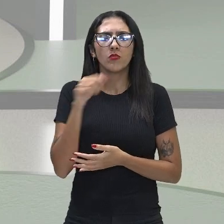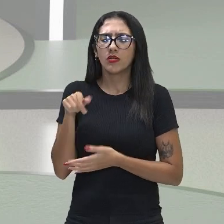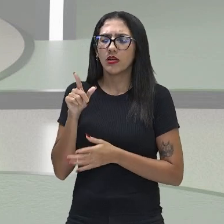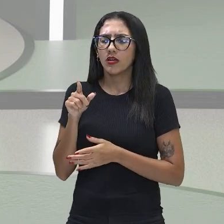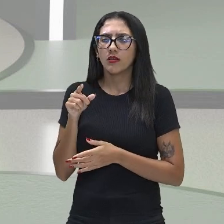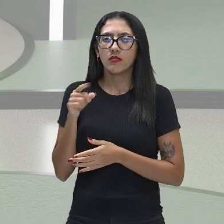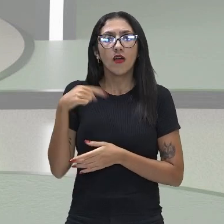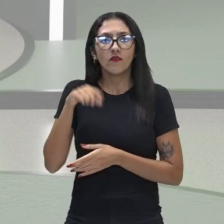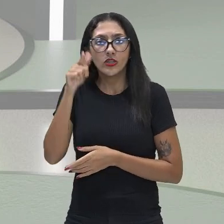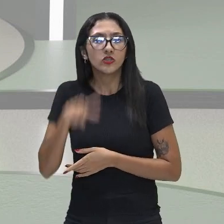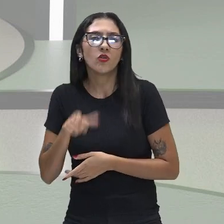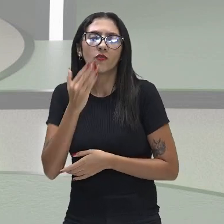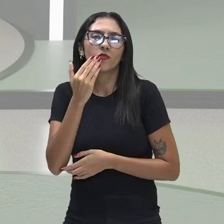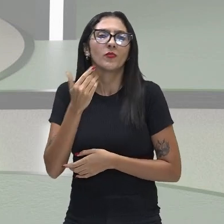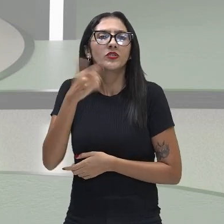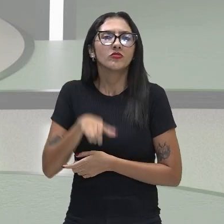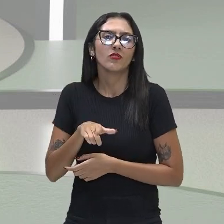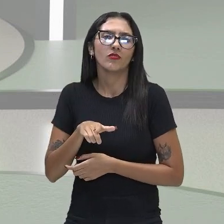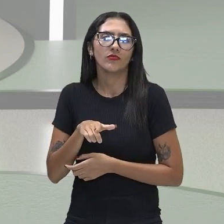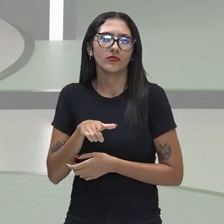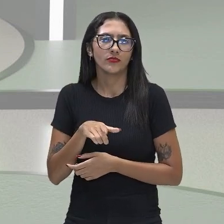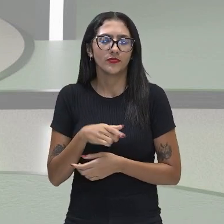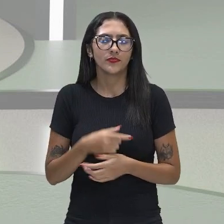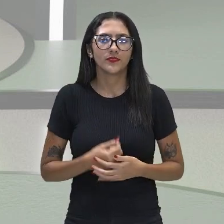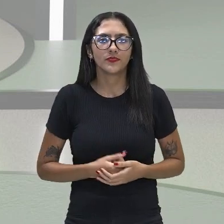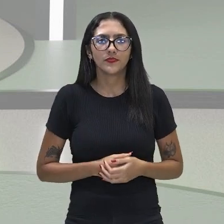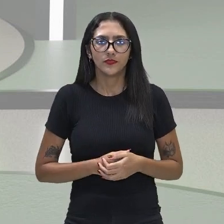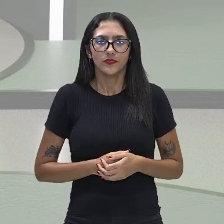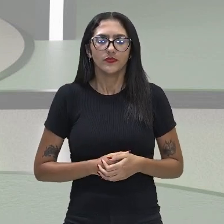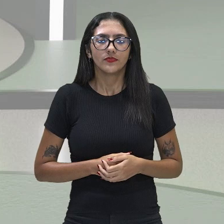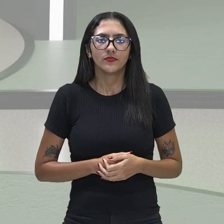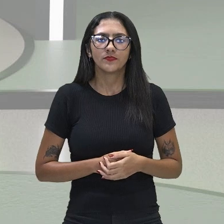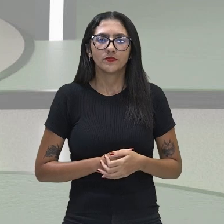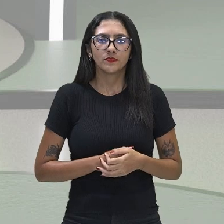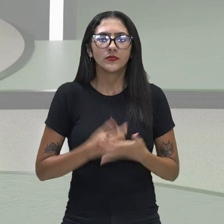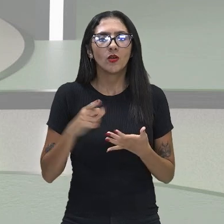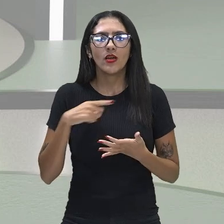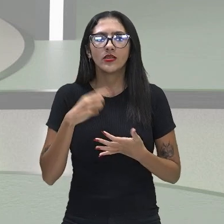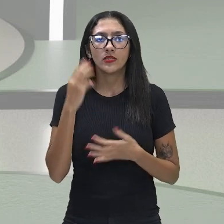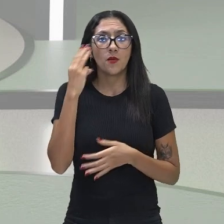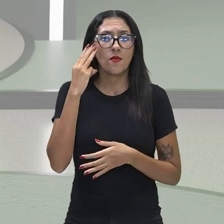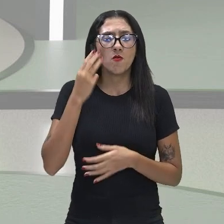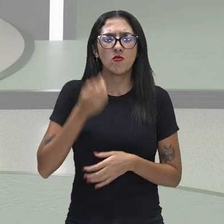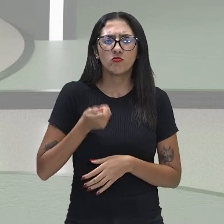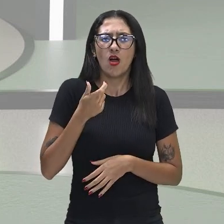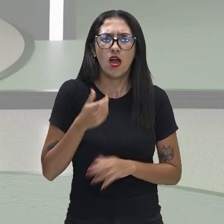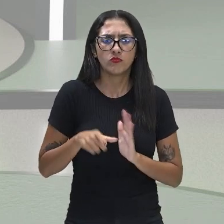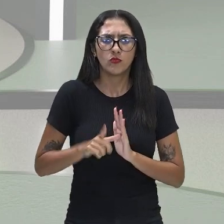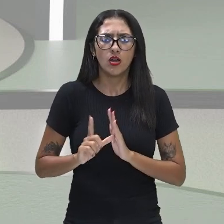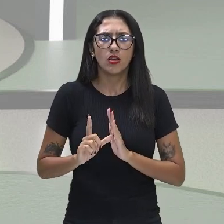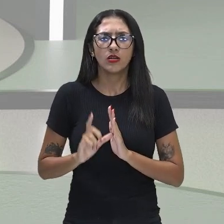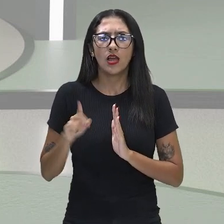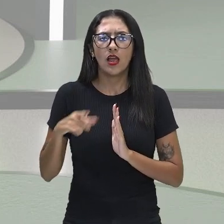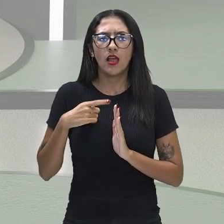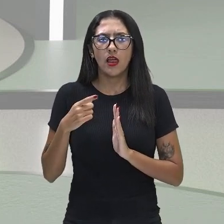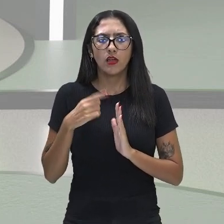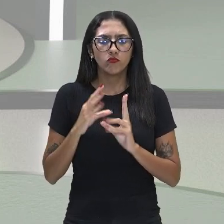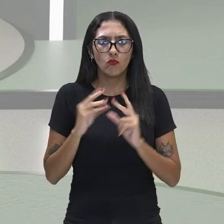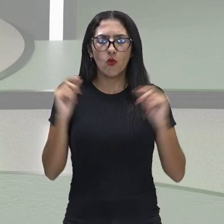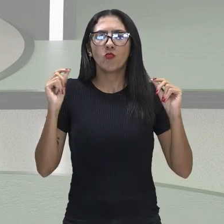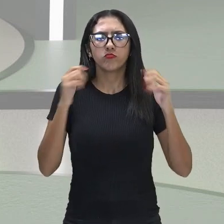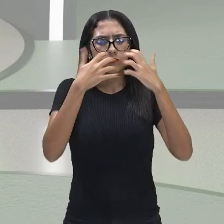lá e come de novo, certo? Então, essa memória recente é a que se perde.